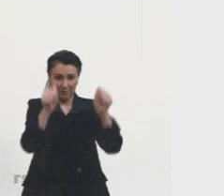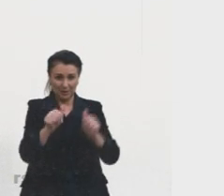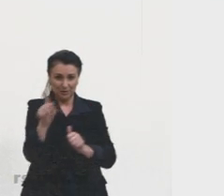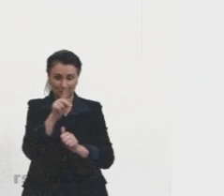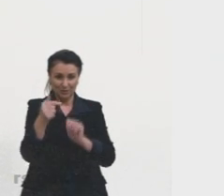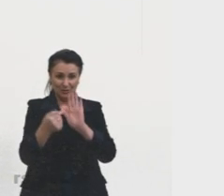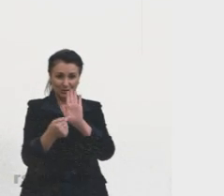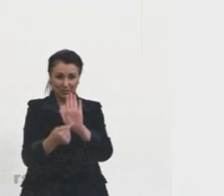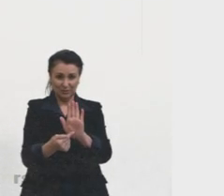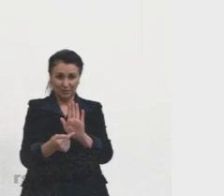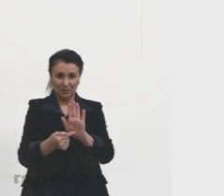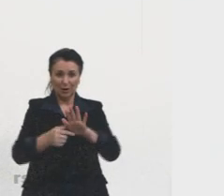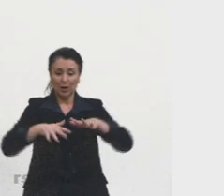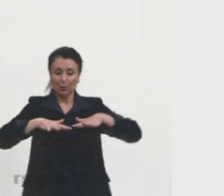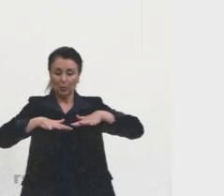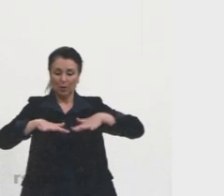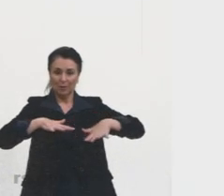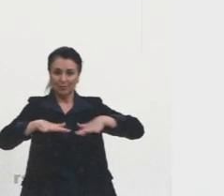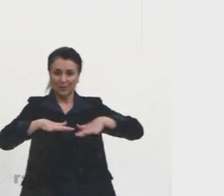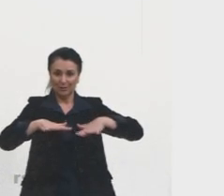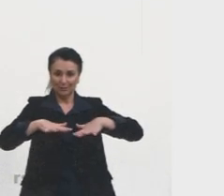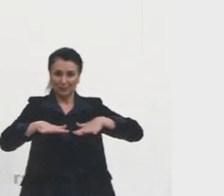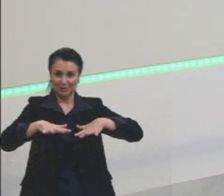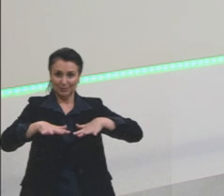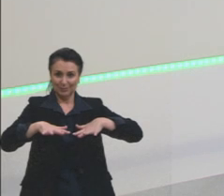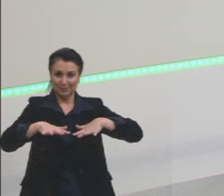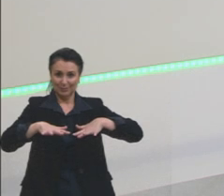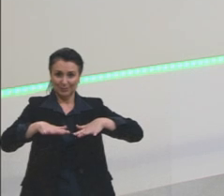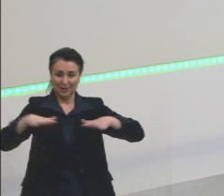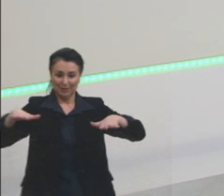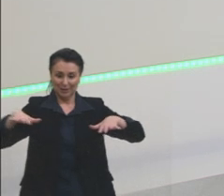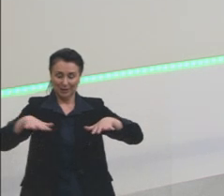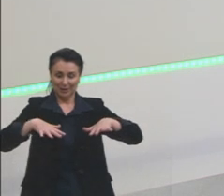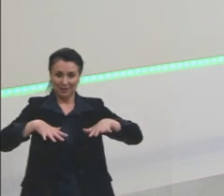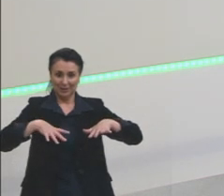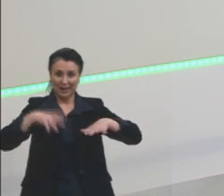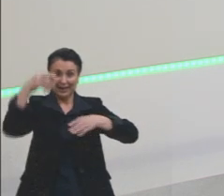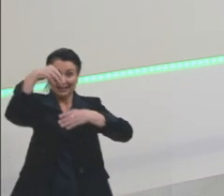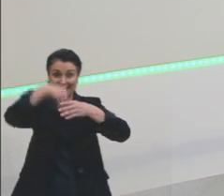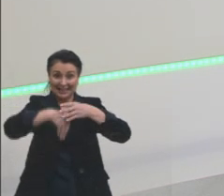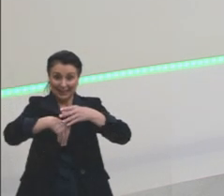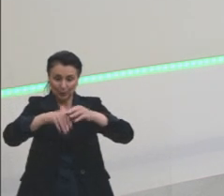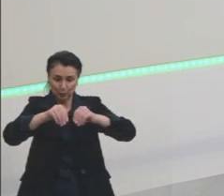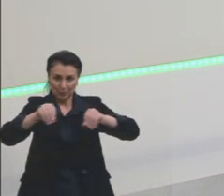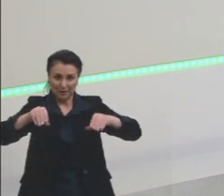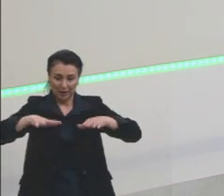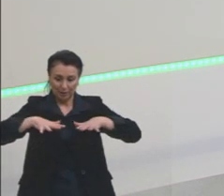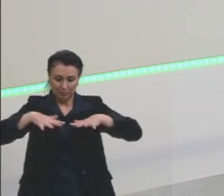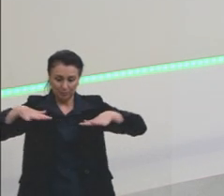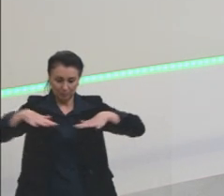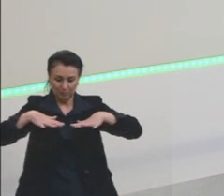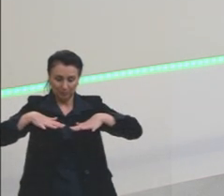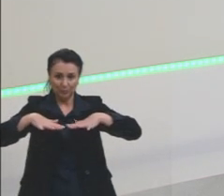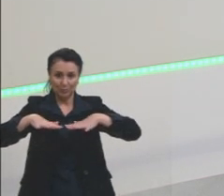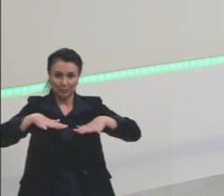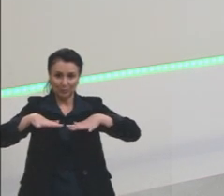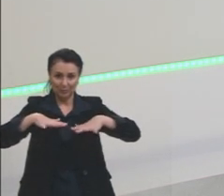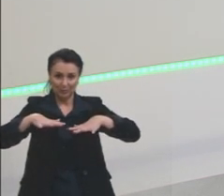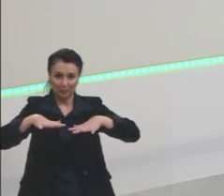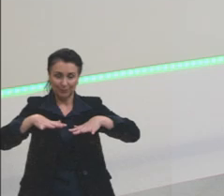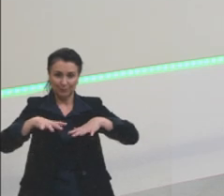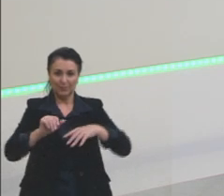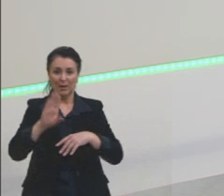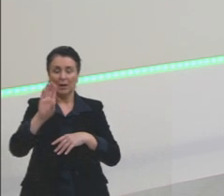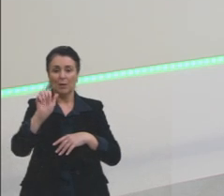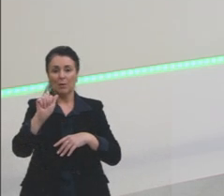dessa questão aí de Abalo sísmico que que interessa né Para nós como é que isso aí faz né justamente Essas coisas essas questões de Abalo sísmico